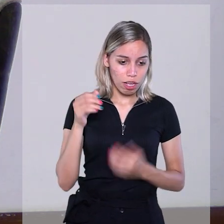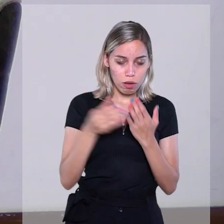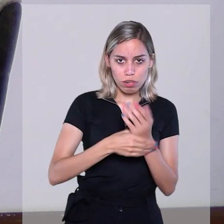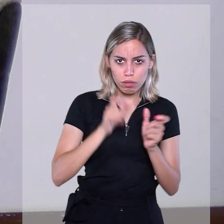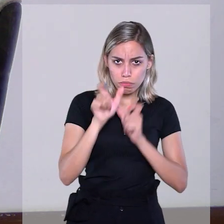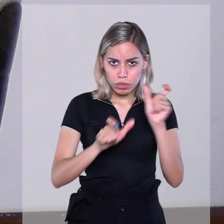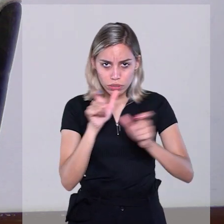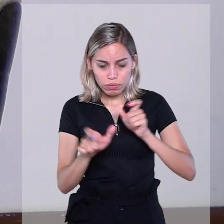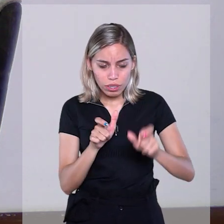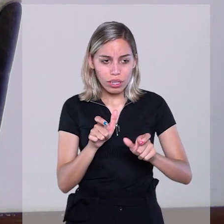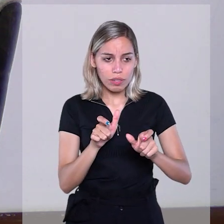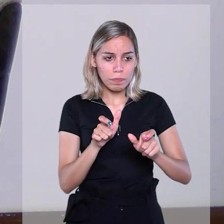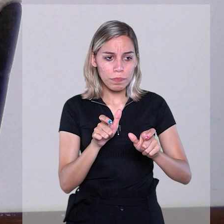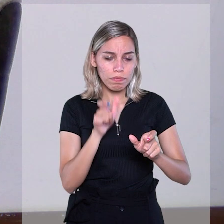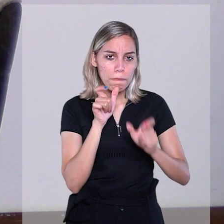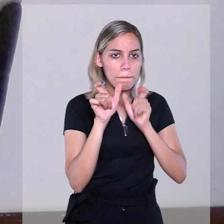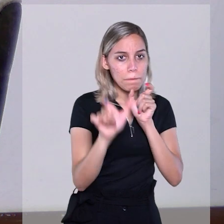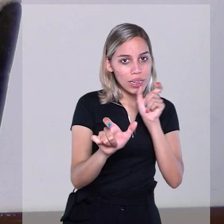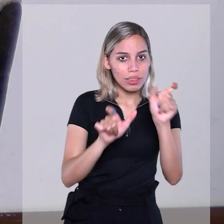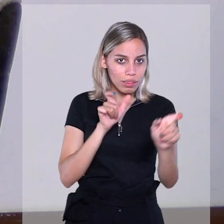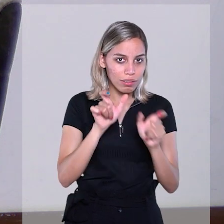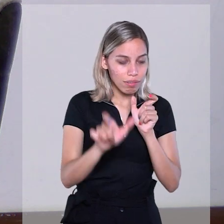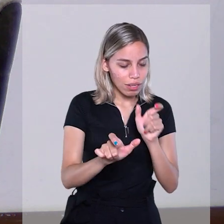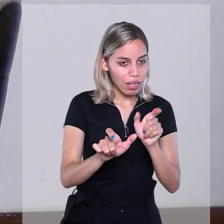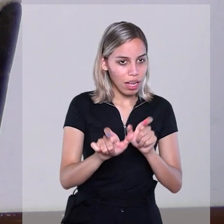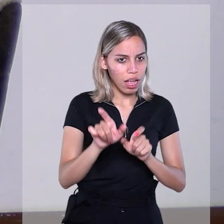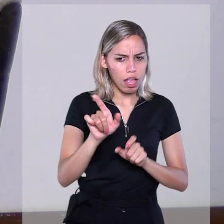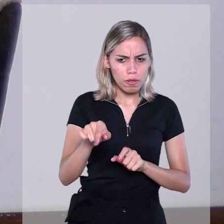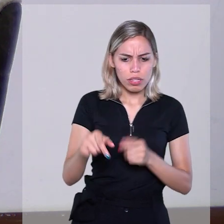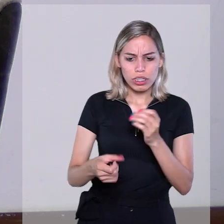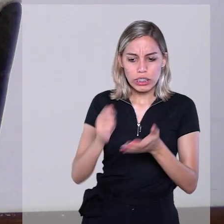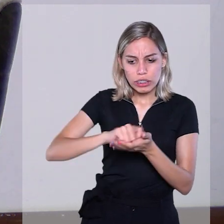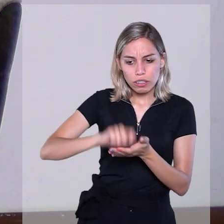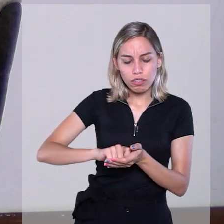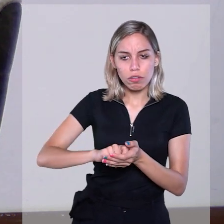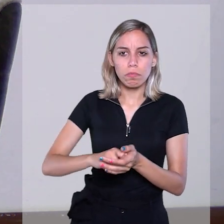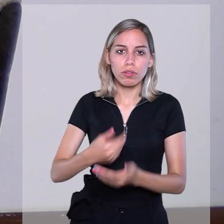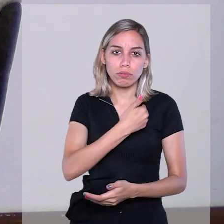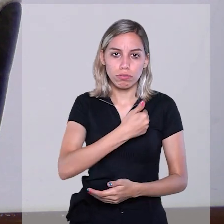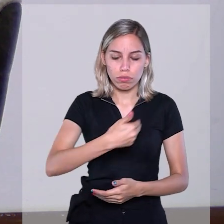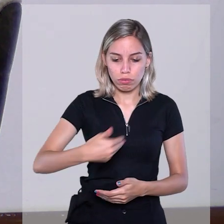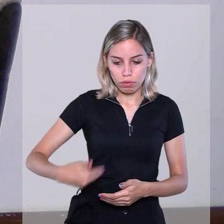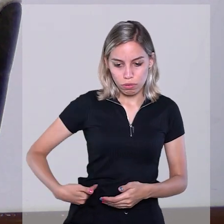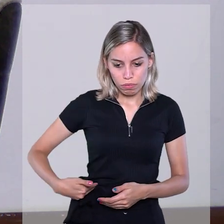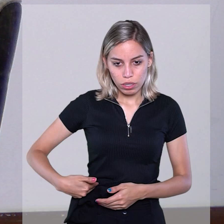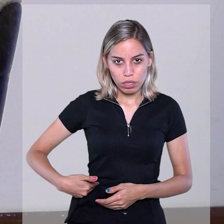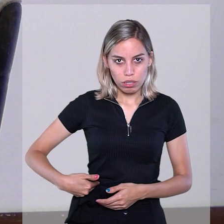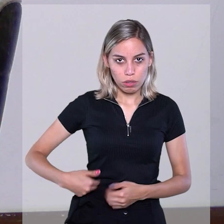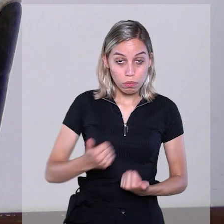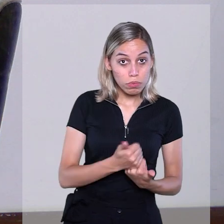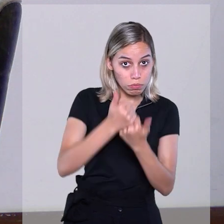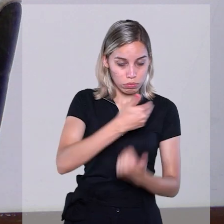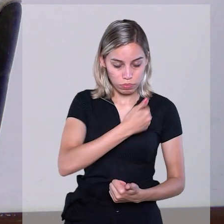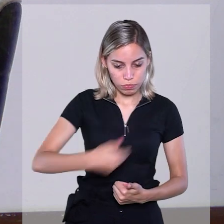no projeto, aquele programa do governo, o PNLD, e atingiu a cifra, para